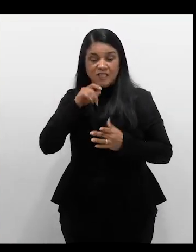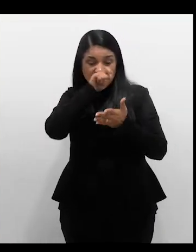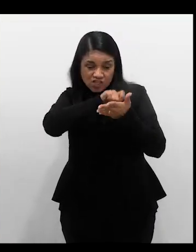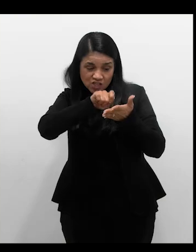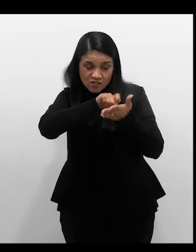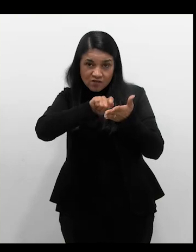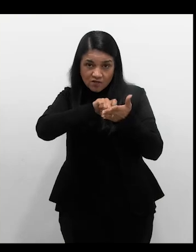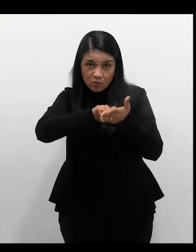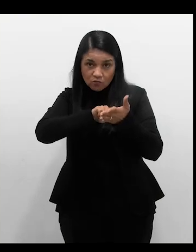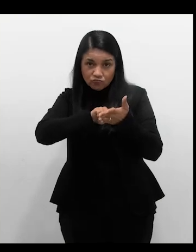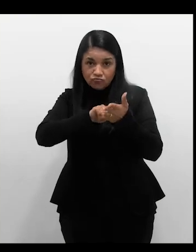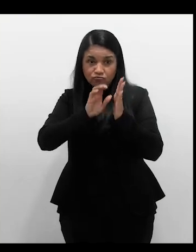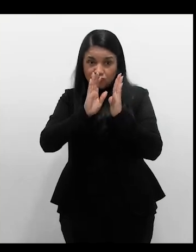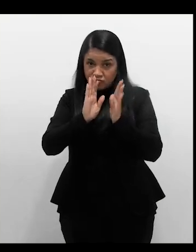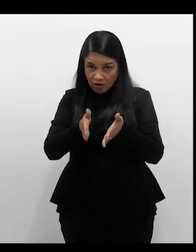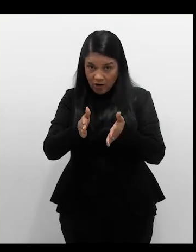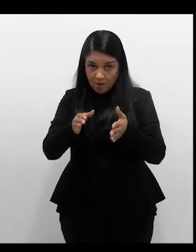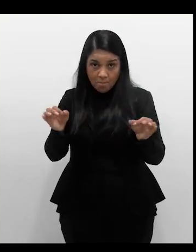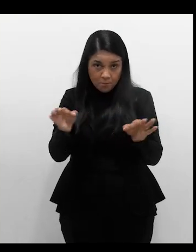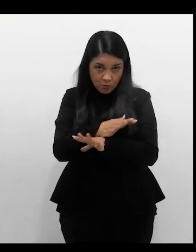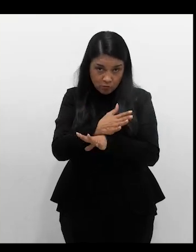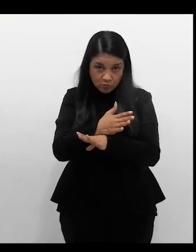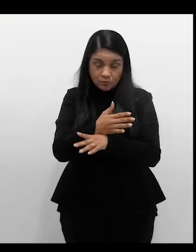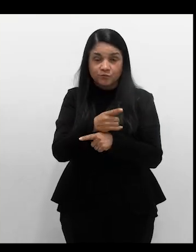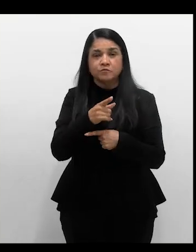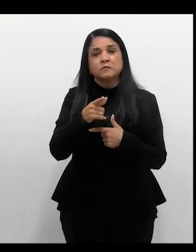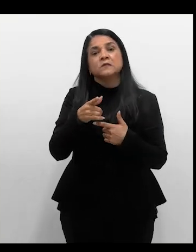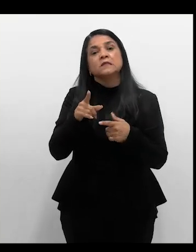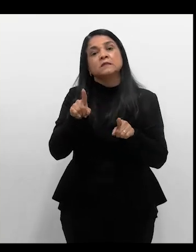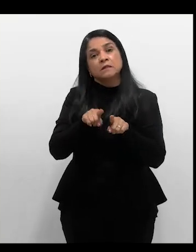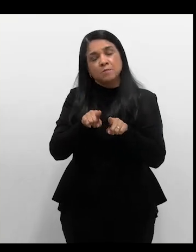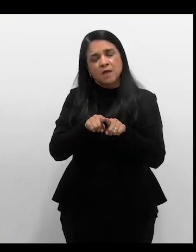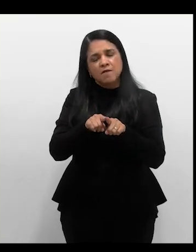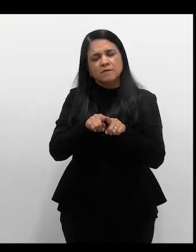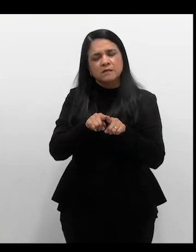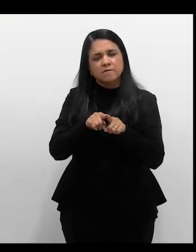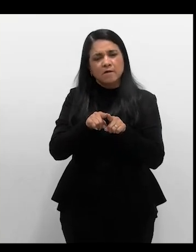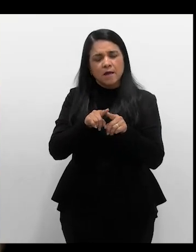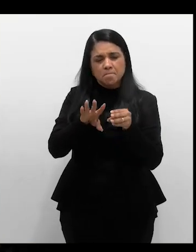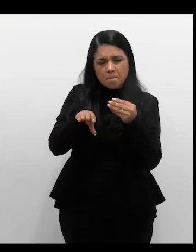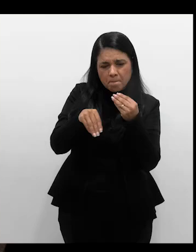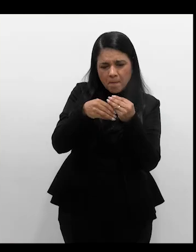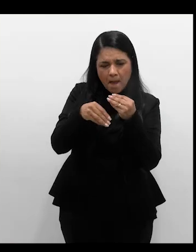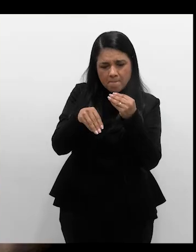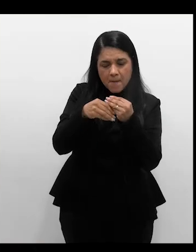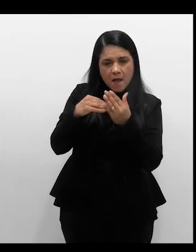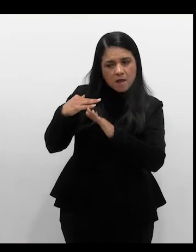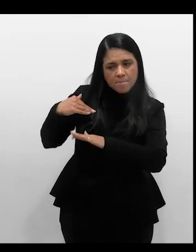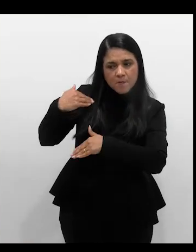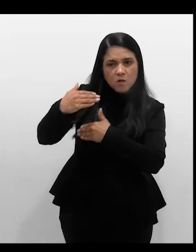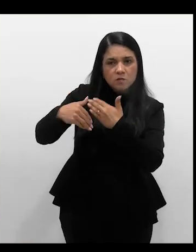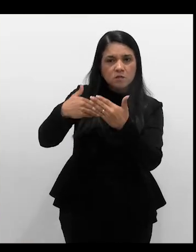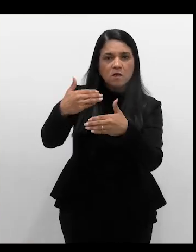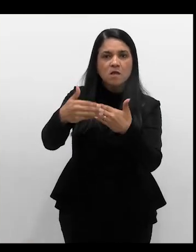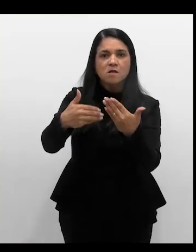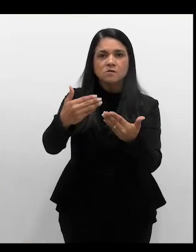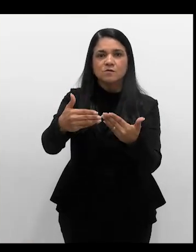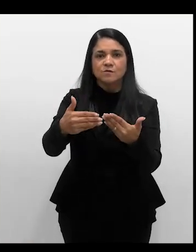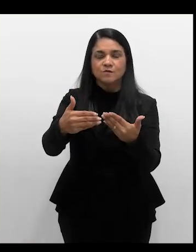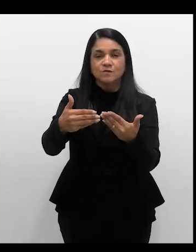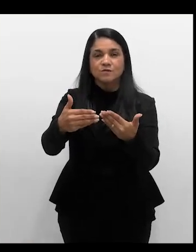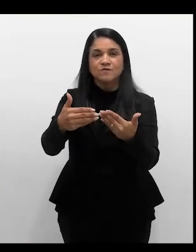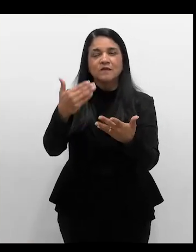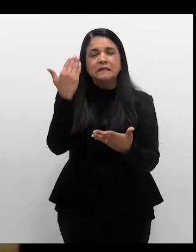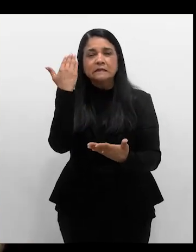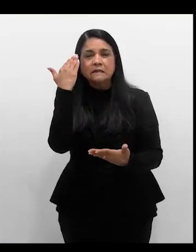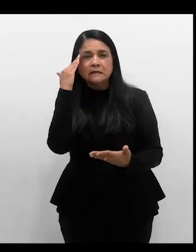ele colocou tudo lá. Então isso aí já é meio caminho andado. Agora, claro que você vai intuindo coisas ao longo do processo que